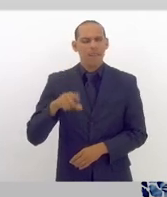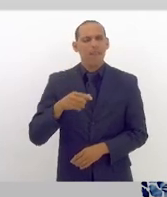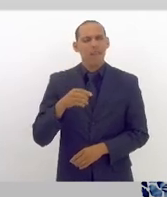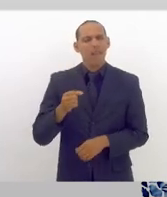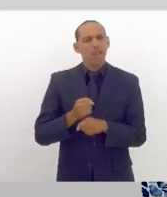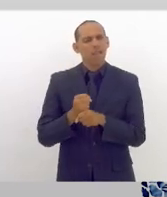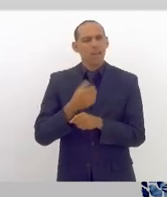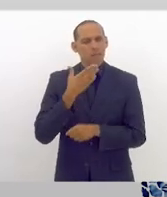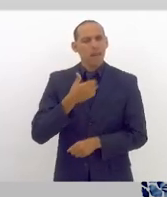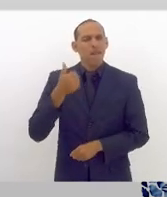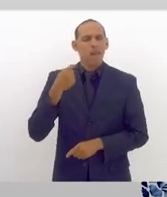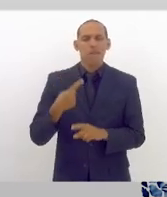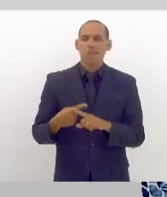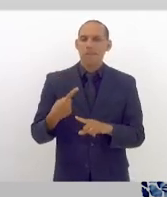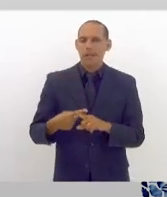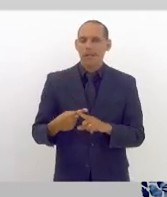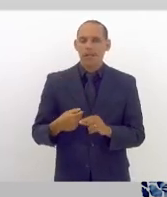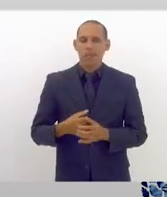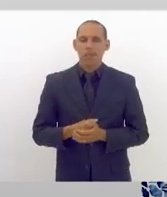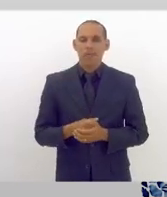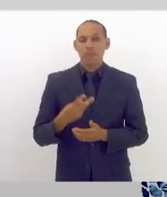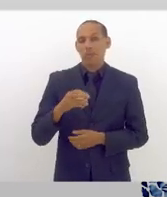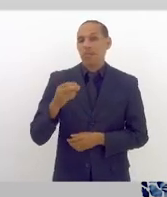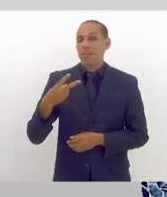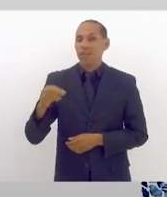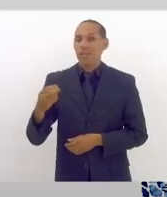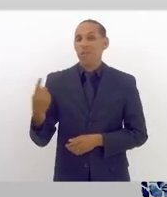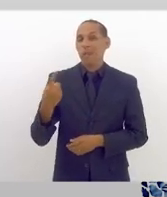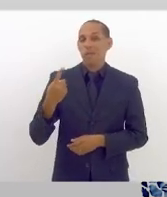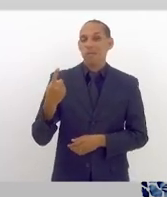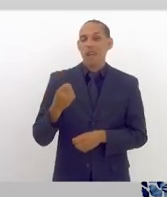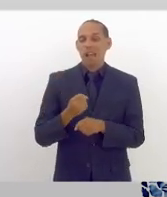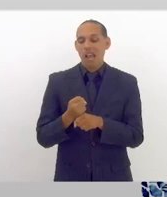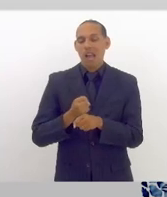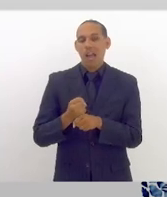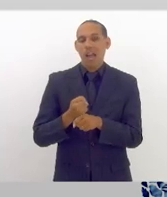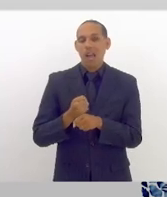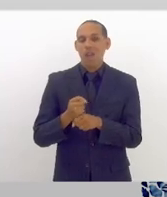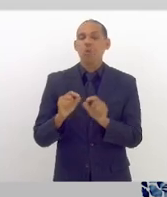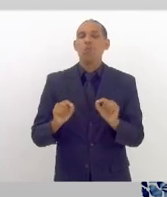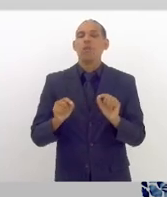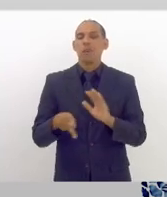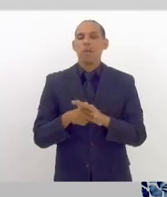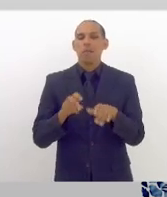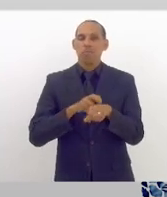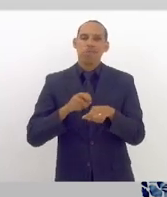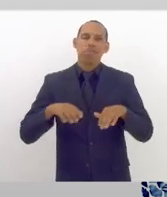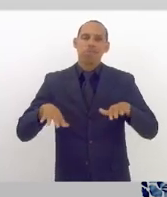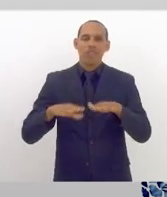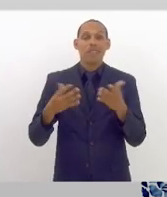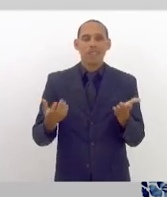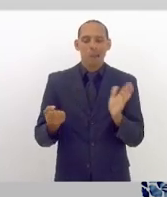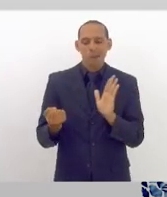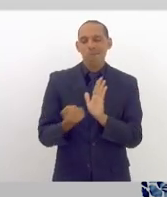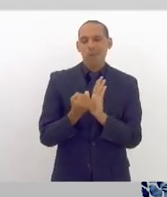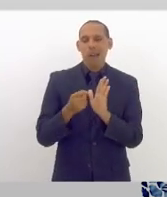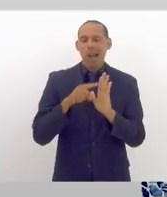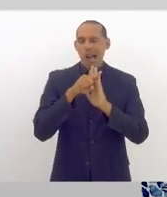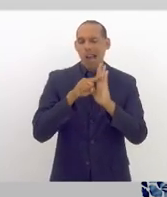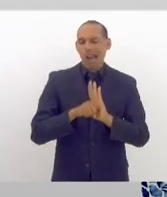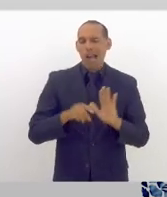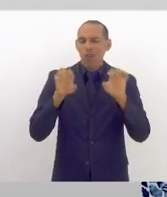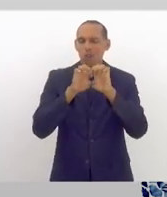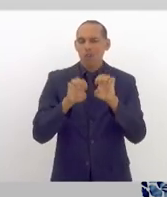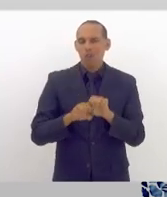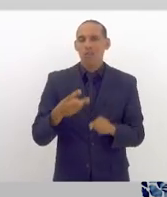melhor uma vez que 2020 foi o primeiro ano da pandemia Então como marco para uma análise estrutural no ano de 2019